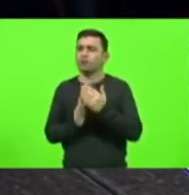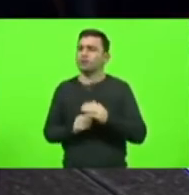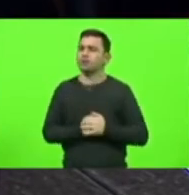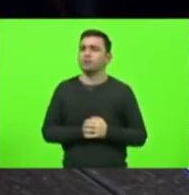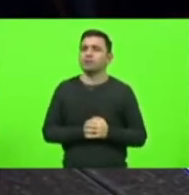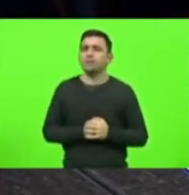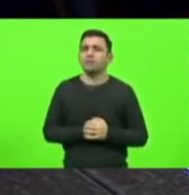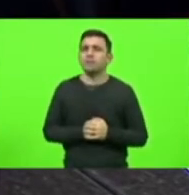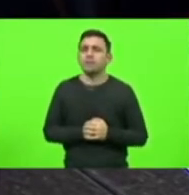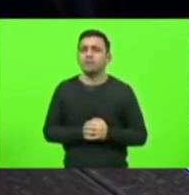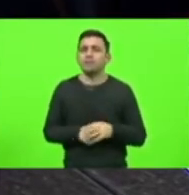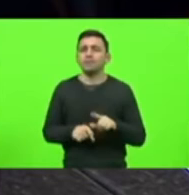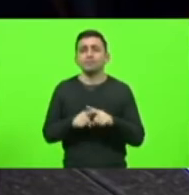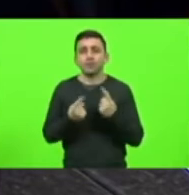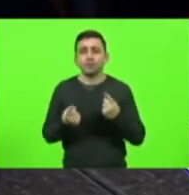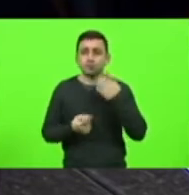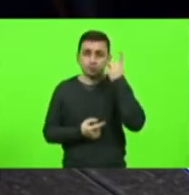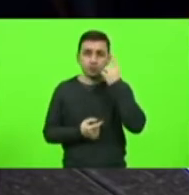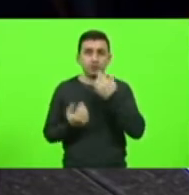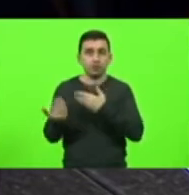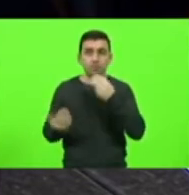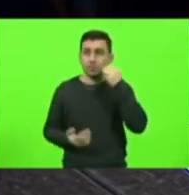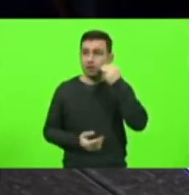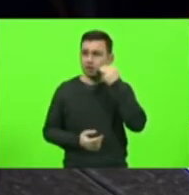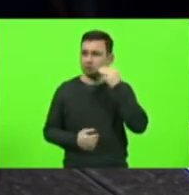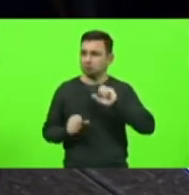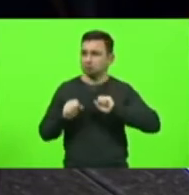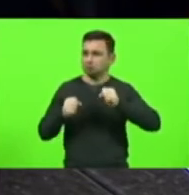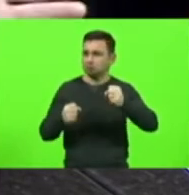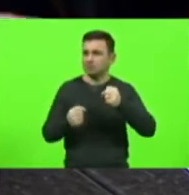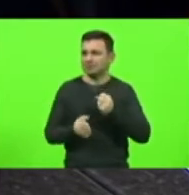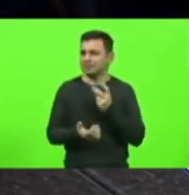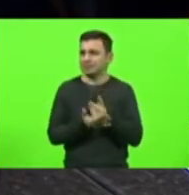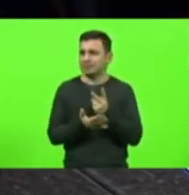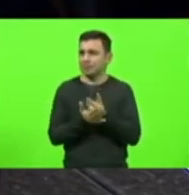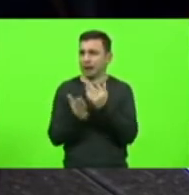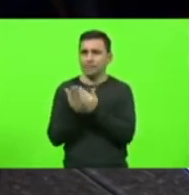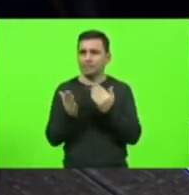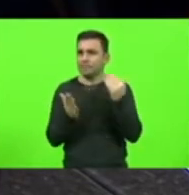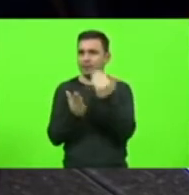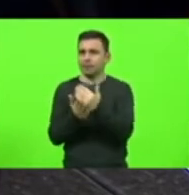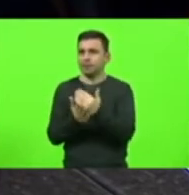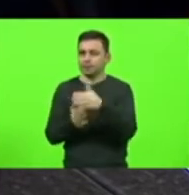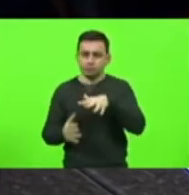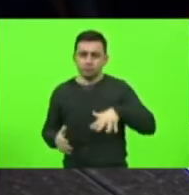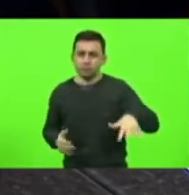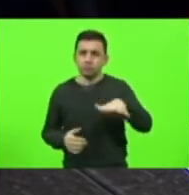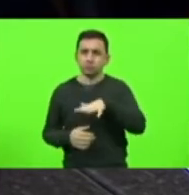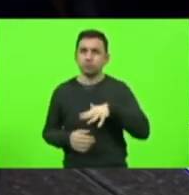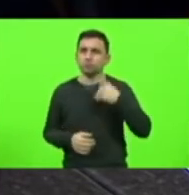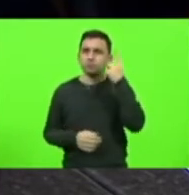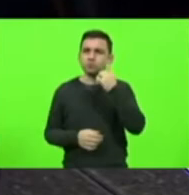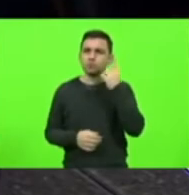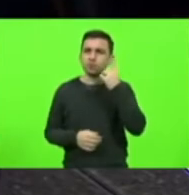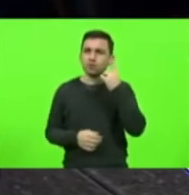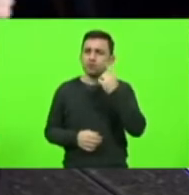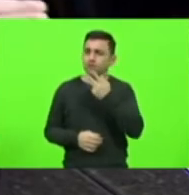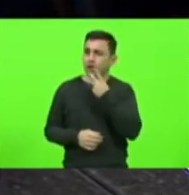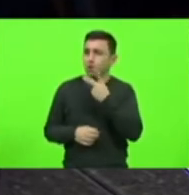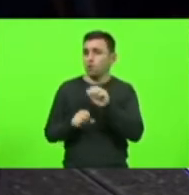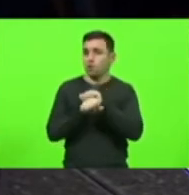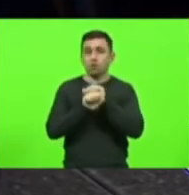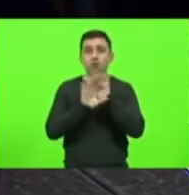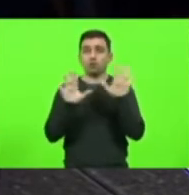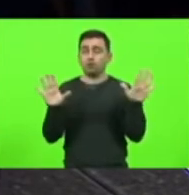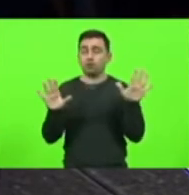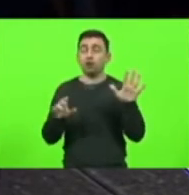mas o que o deputado Márcio que é um grande defensor aqui na casa né o maior defensor dessa causa aqui dentro do Parlamento falou muito claro